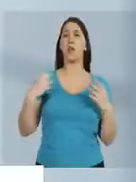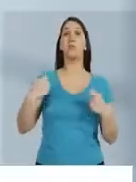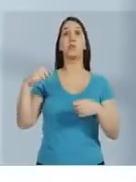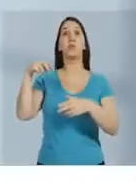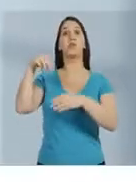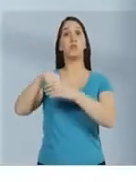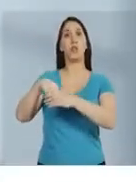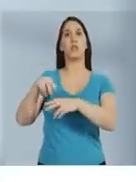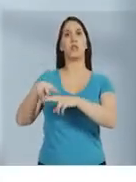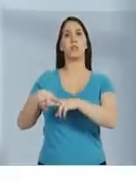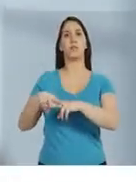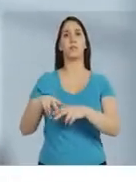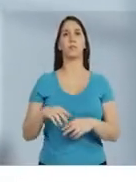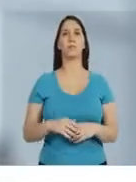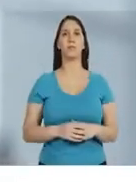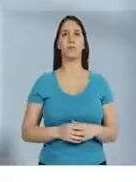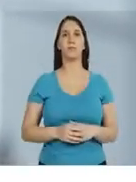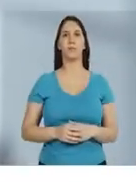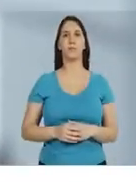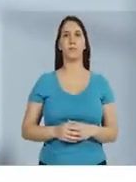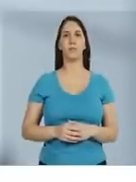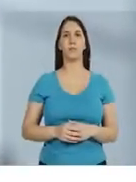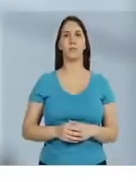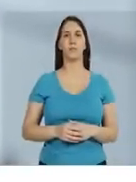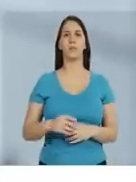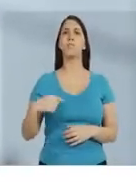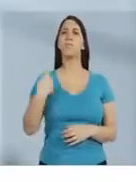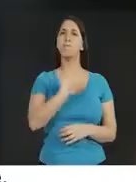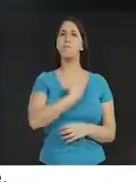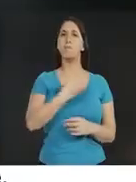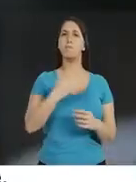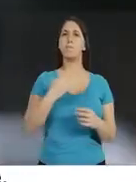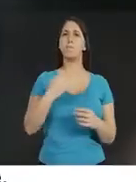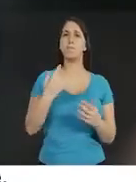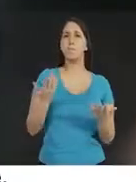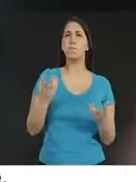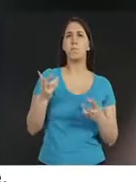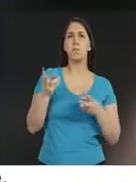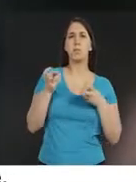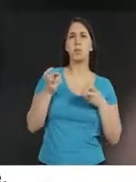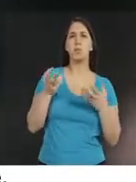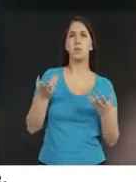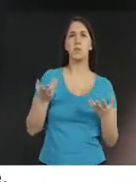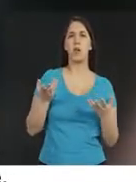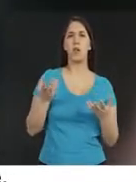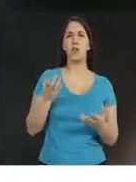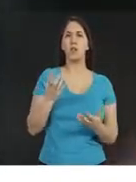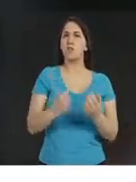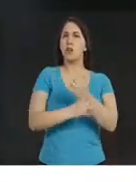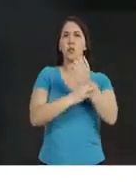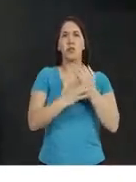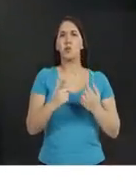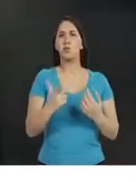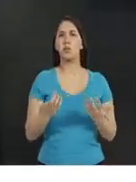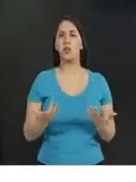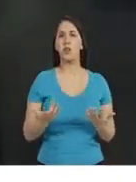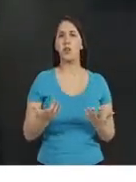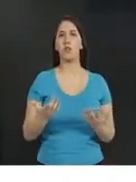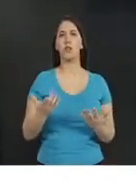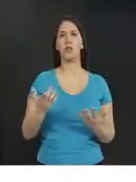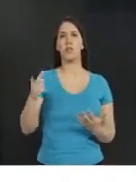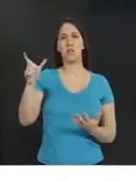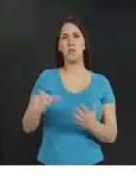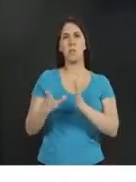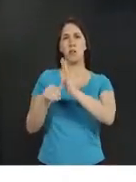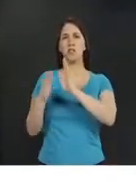O que a gente vê hoje é um estado de insegurança. Essas saidinhas é apenas para cometer crime, delitos,